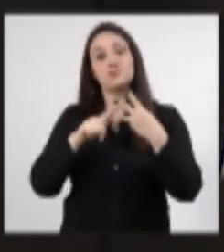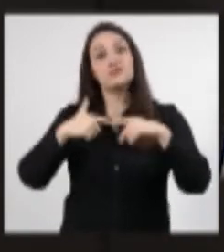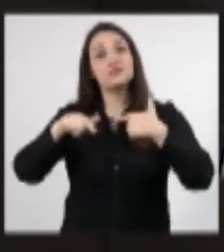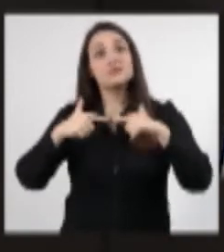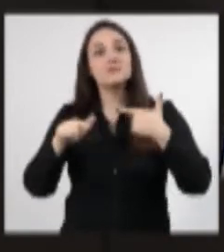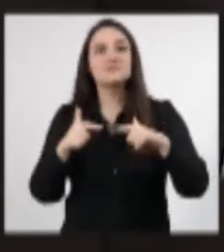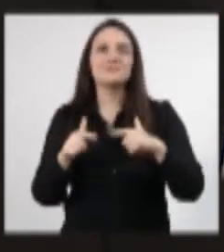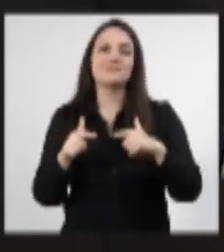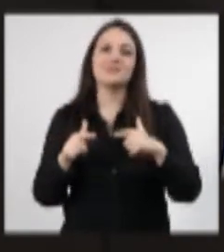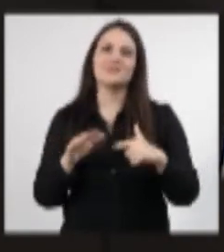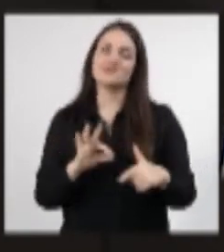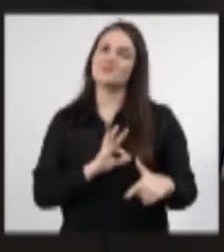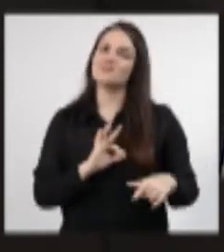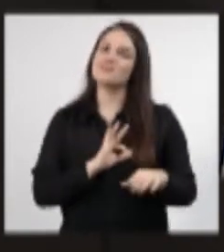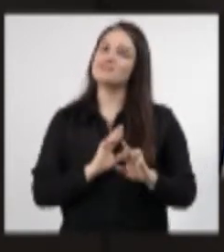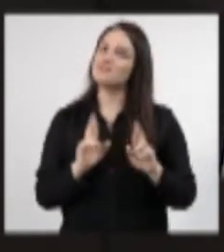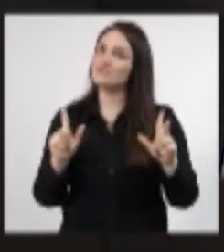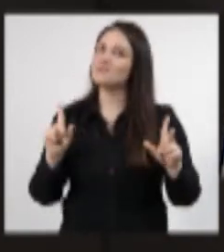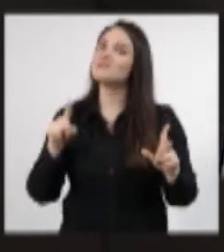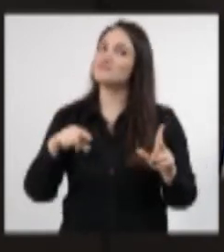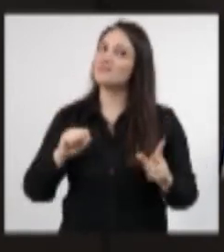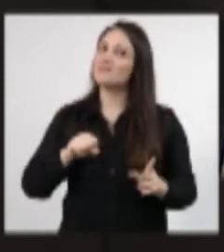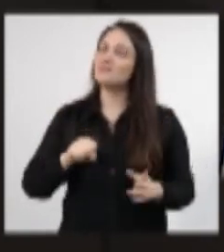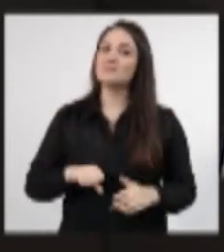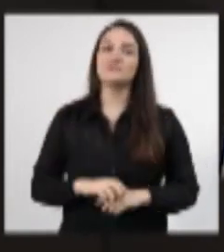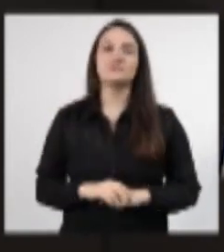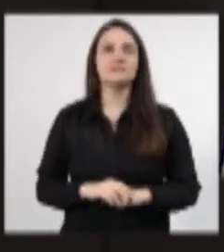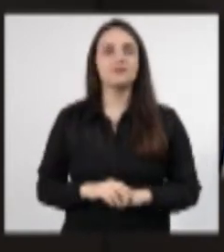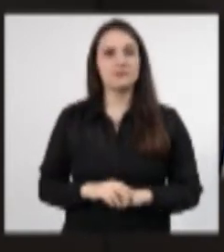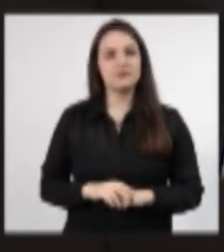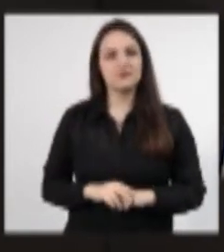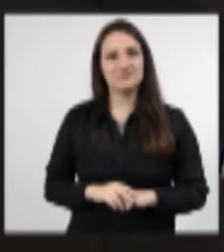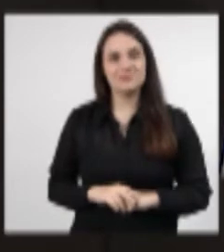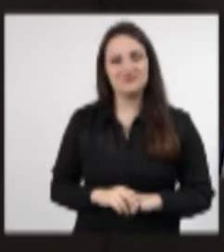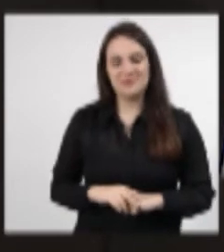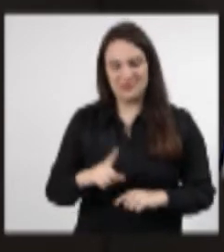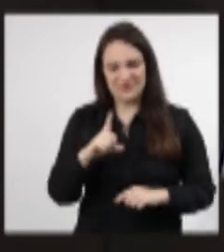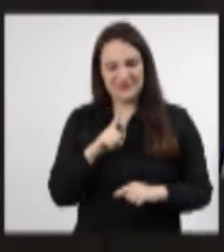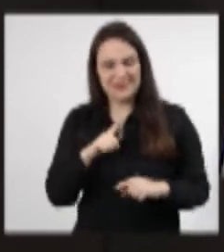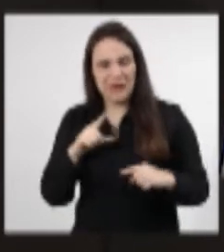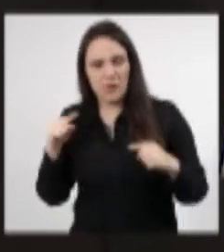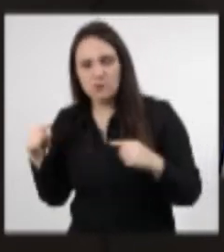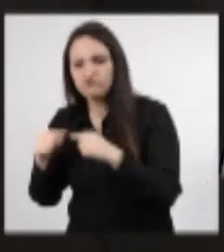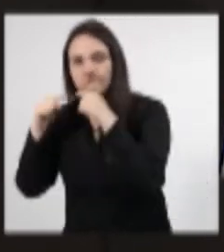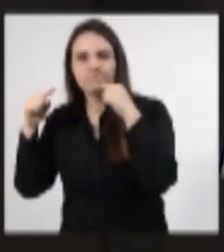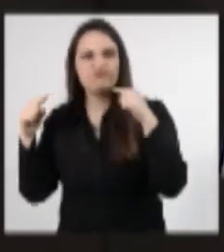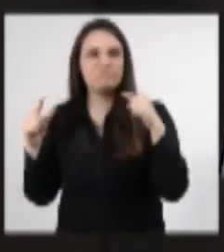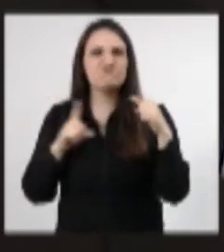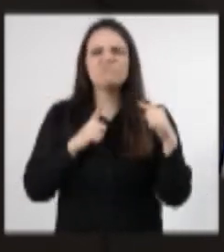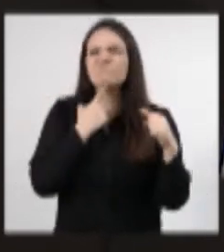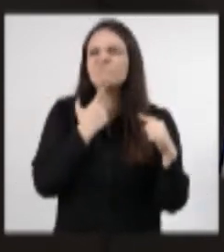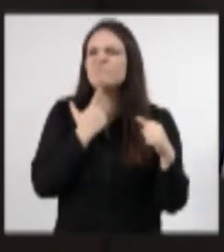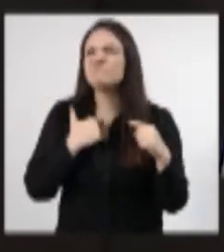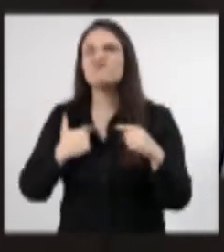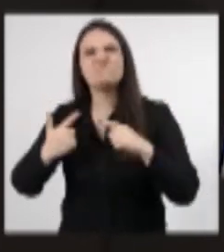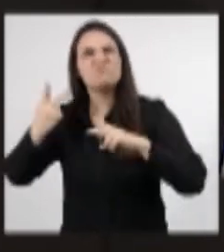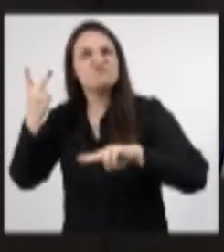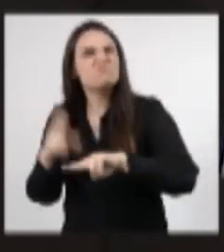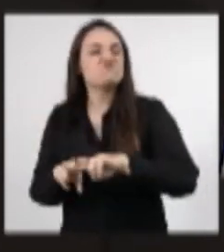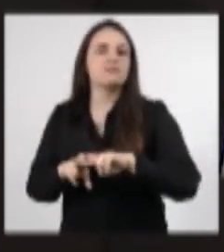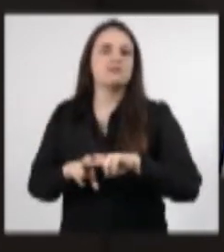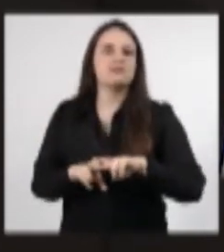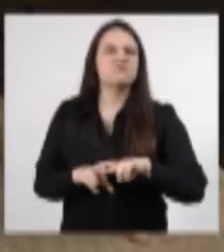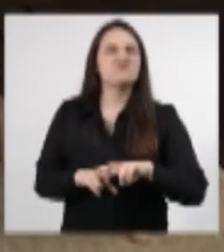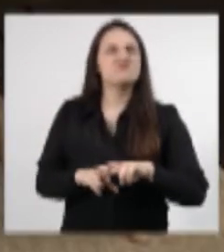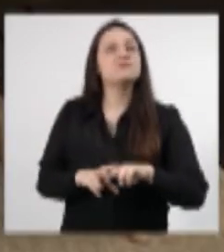tópico, eu posso dizer o material humano. Nosso policial, ele é diferenciado. Ele tem a sua